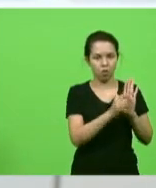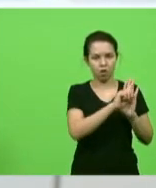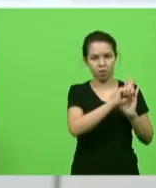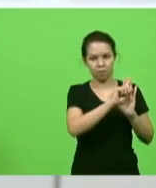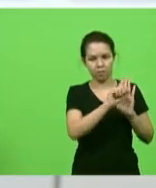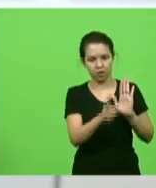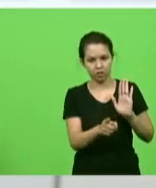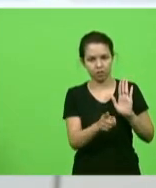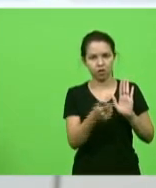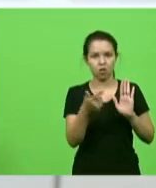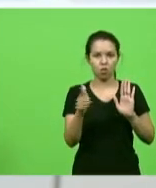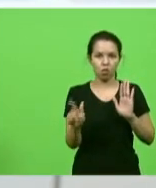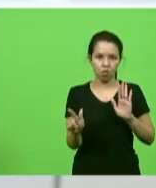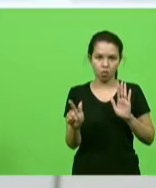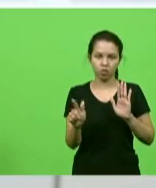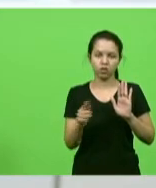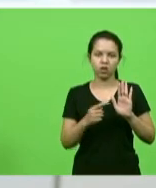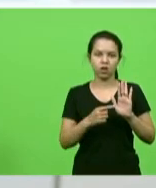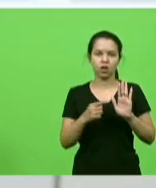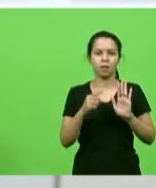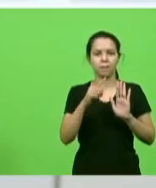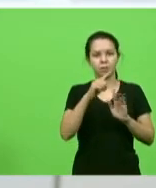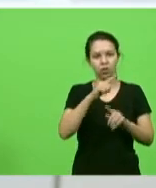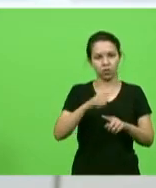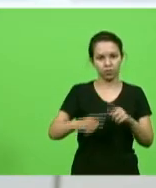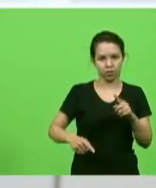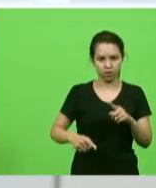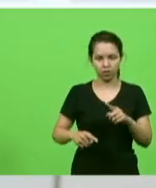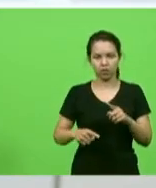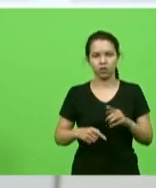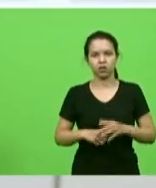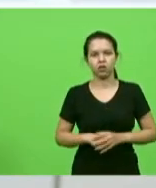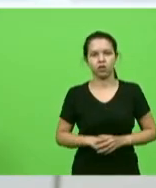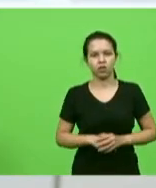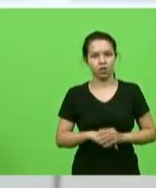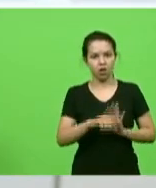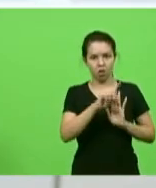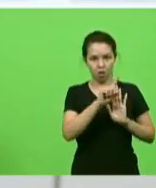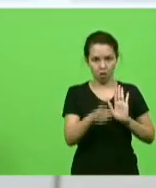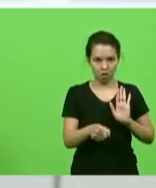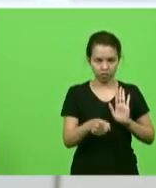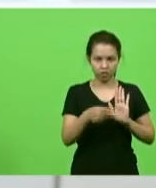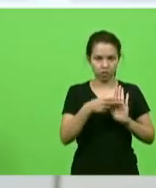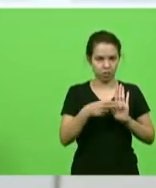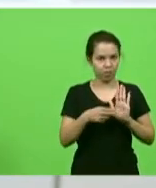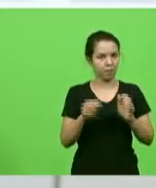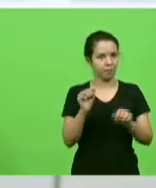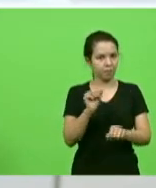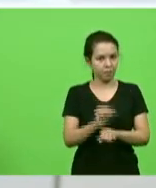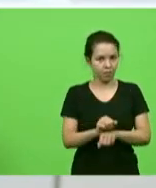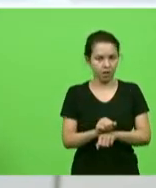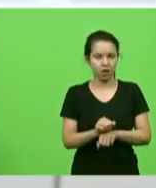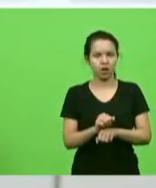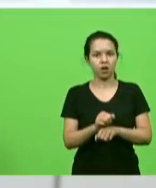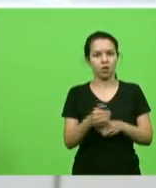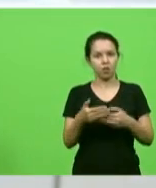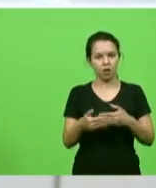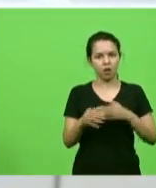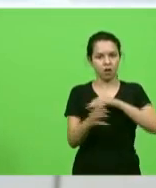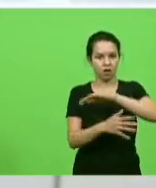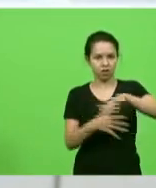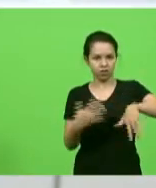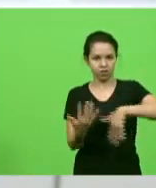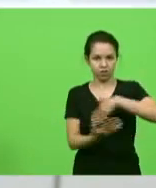e a outra proibir Deixa de ser ordem e descer normativa e se torna uma desordem